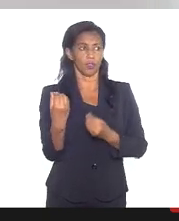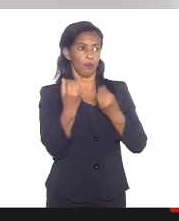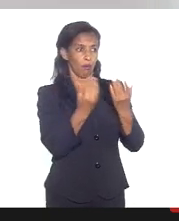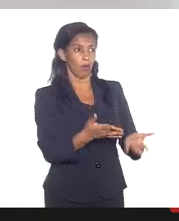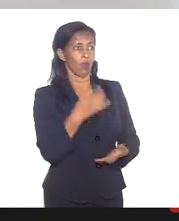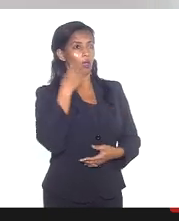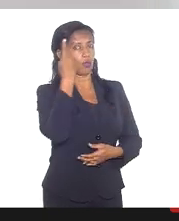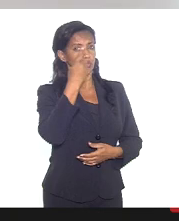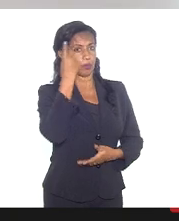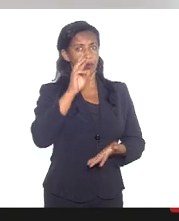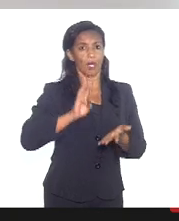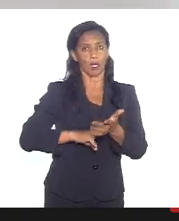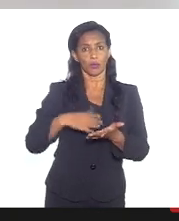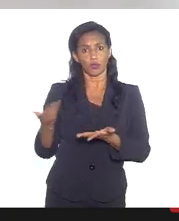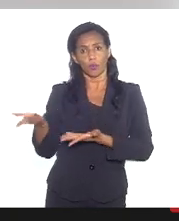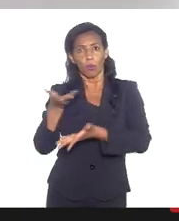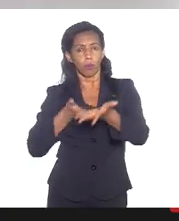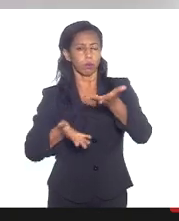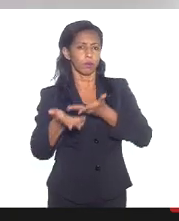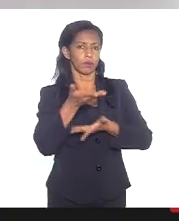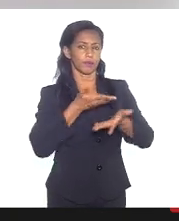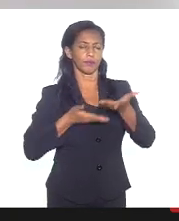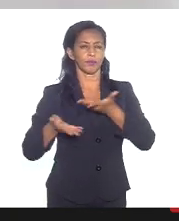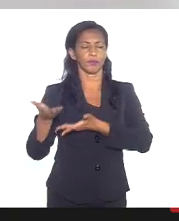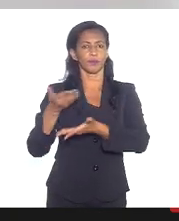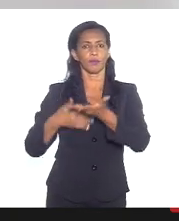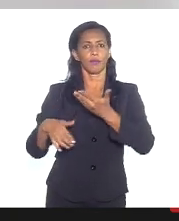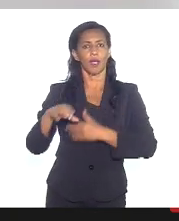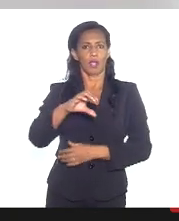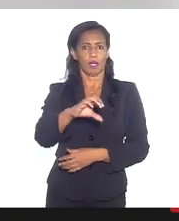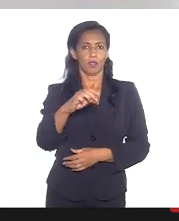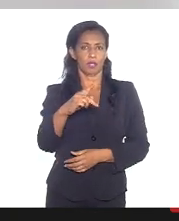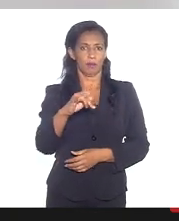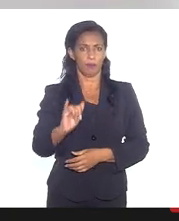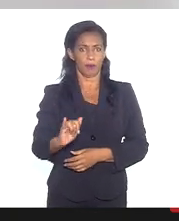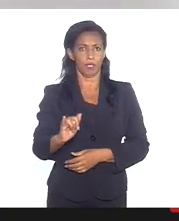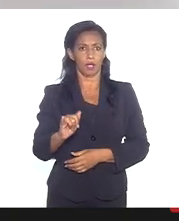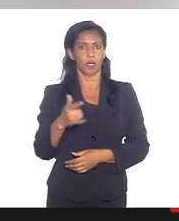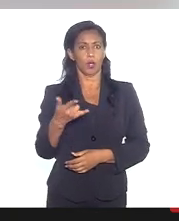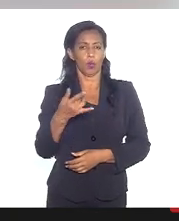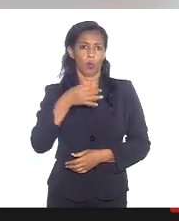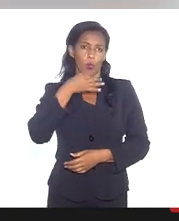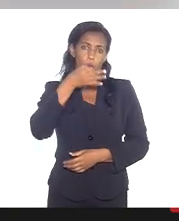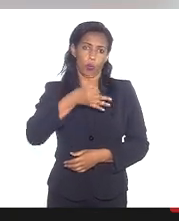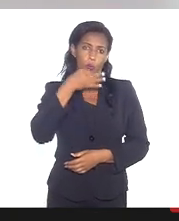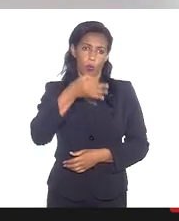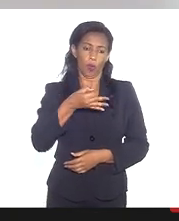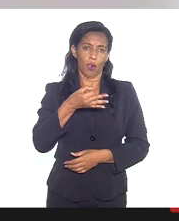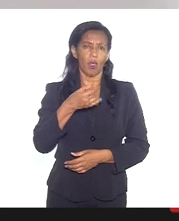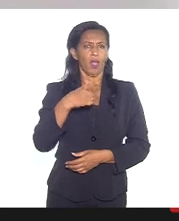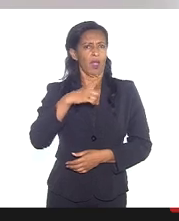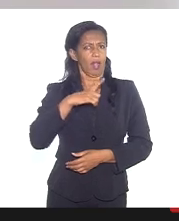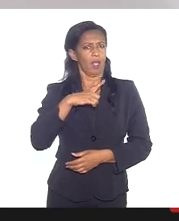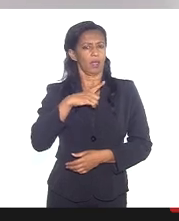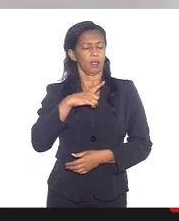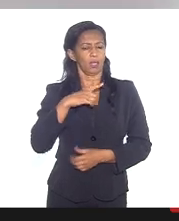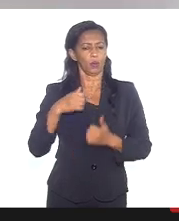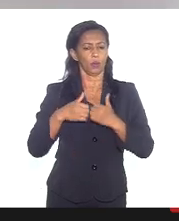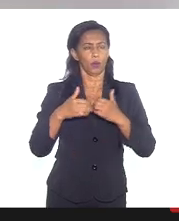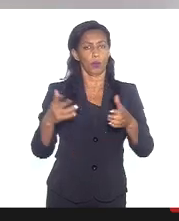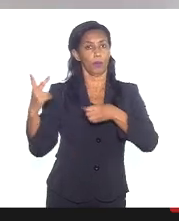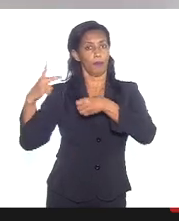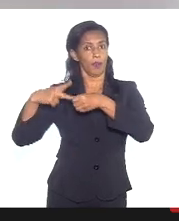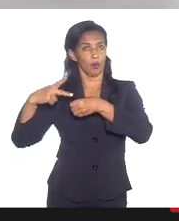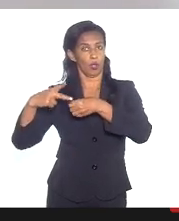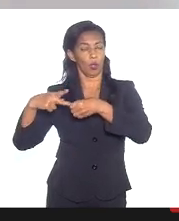deputados, aos membros que participam aqui da nossa CPI, uma sugestão feita. Óbvio que ela tem origem no setor de